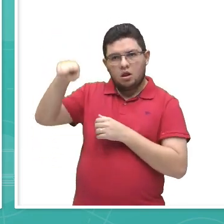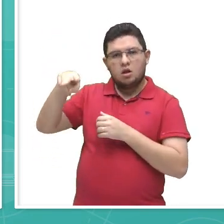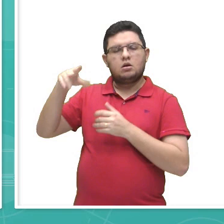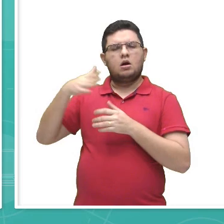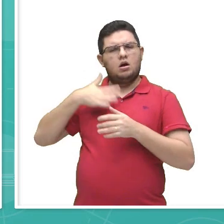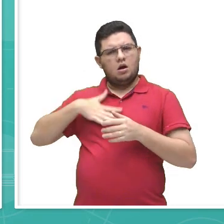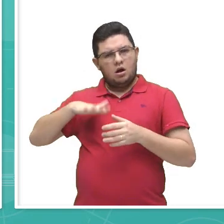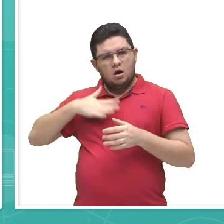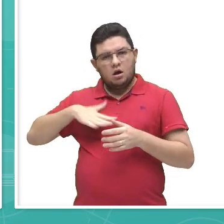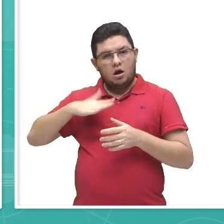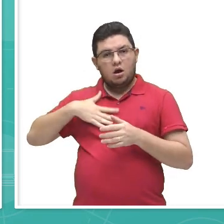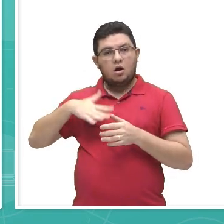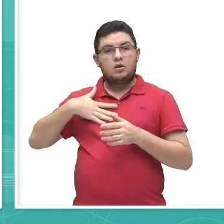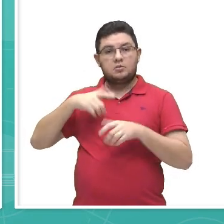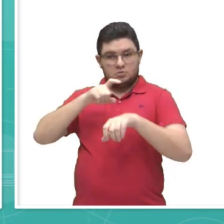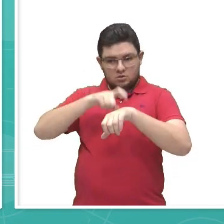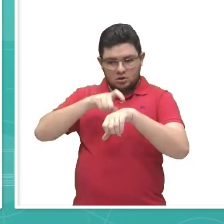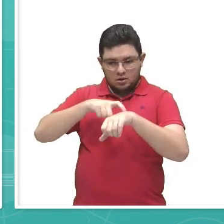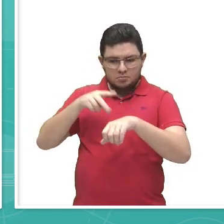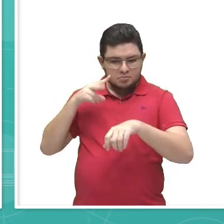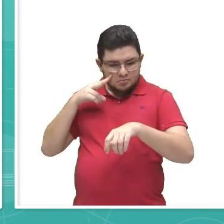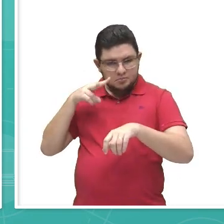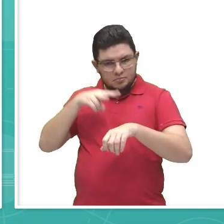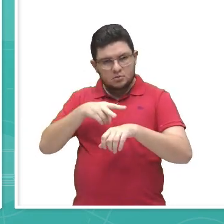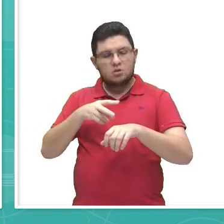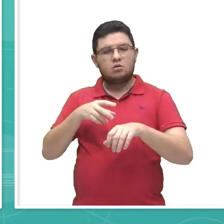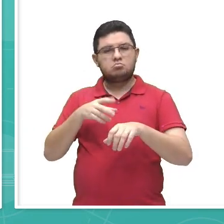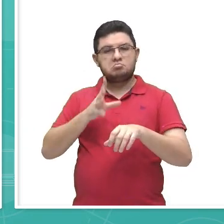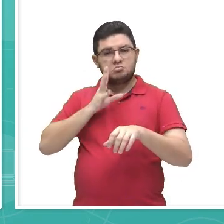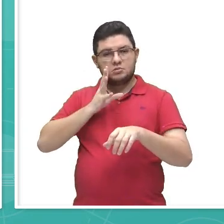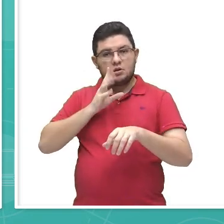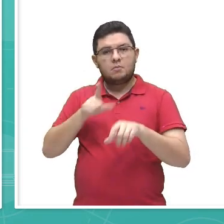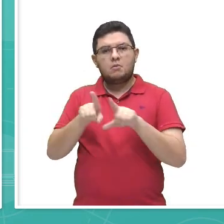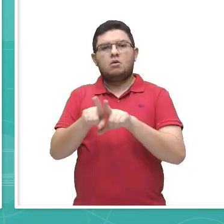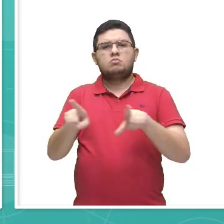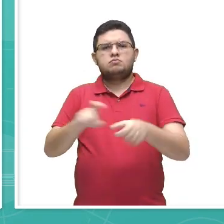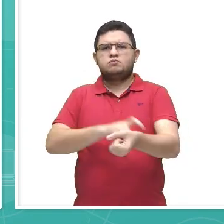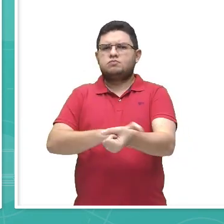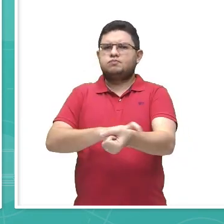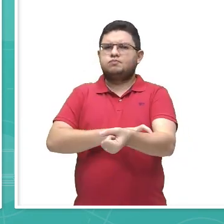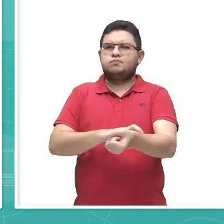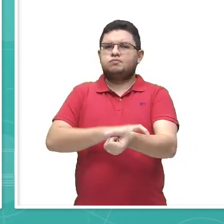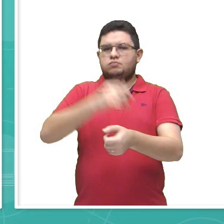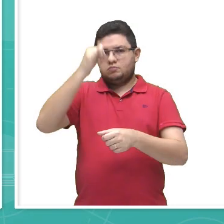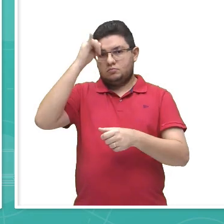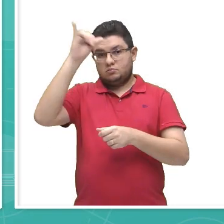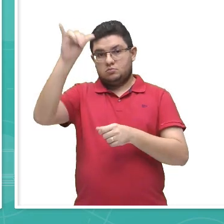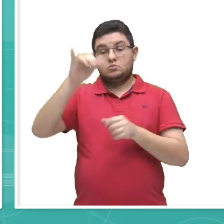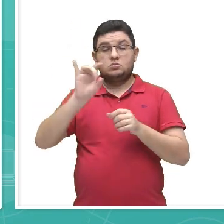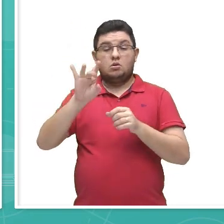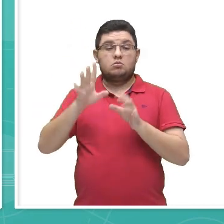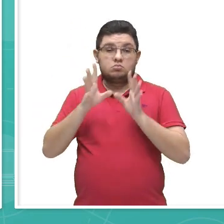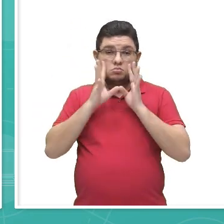certo? Sempre olhando o tempo, mas não precisa ficar nervoso, você tem que ficar atento, tudo bem?